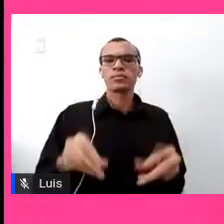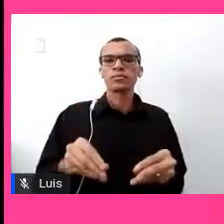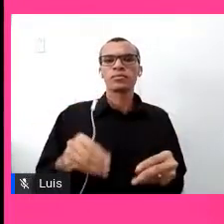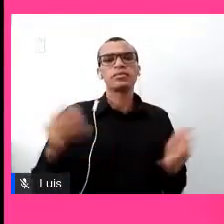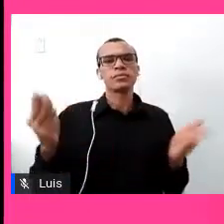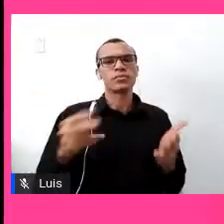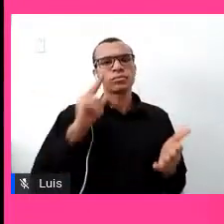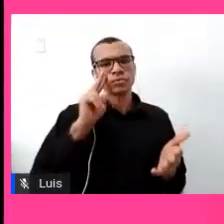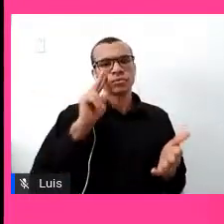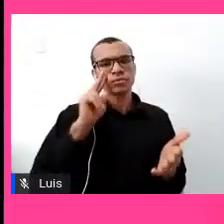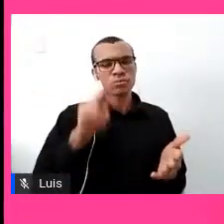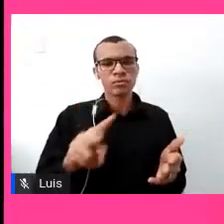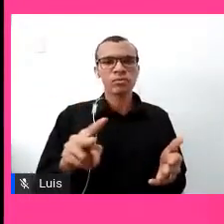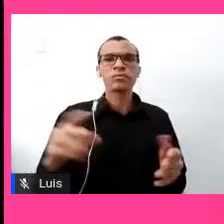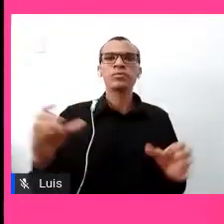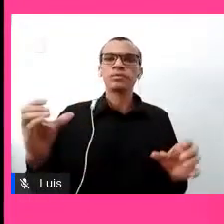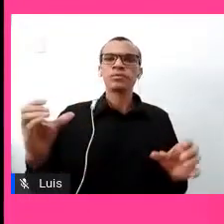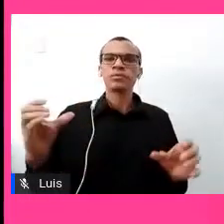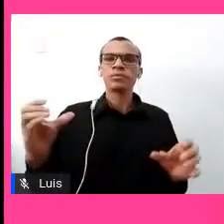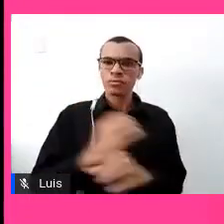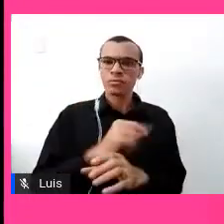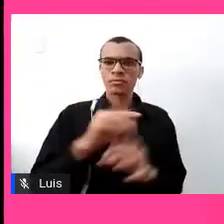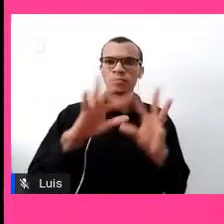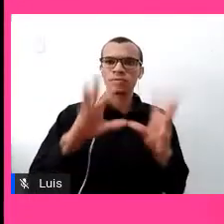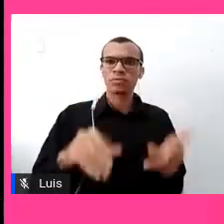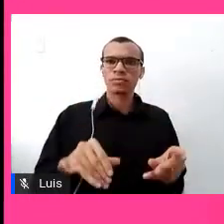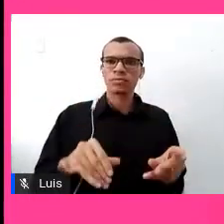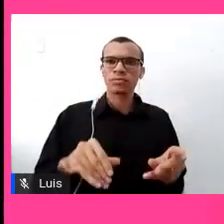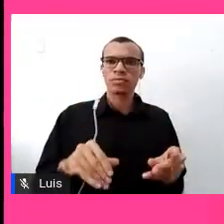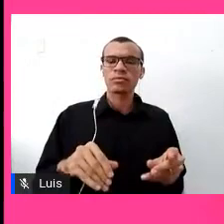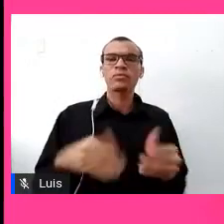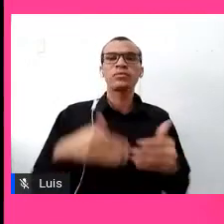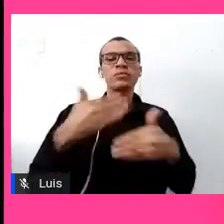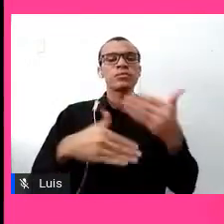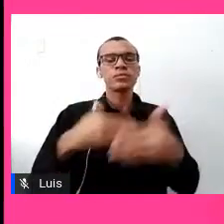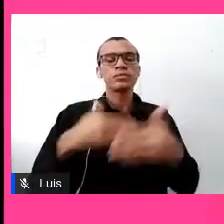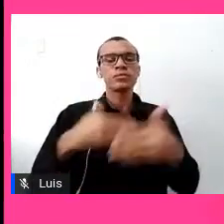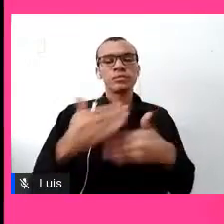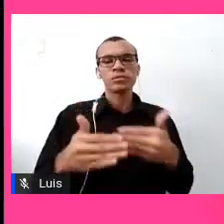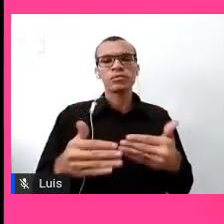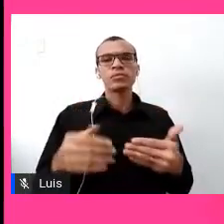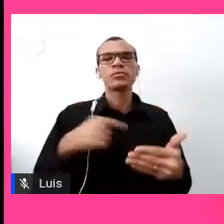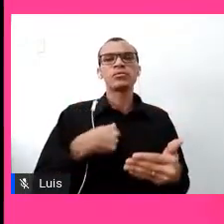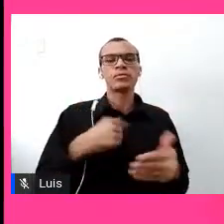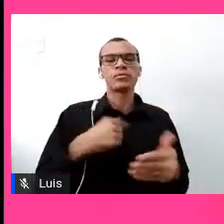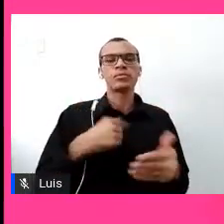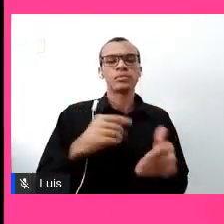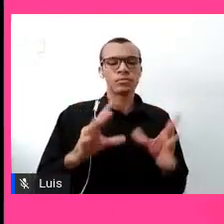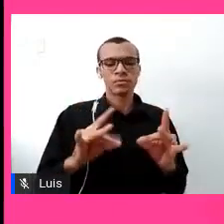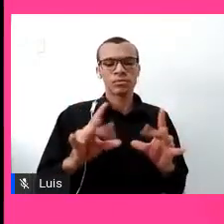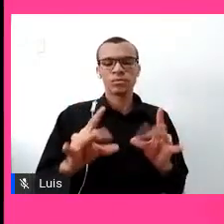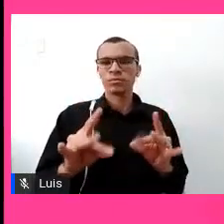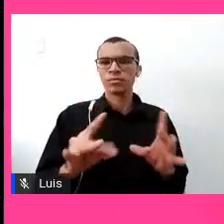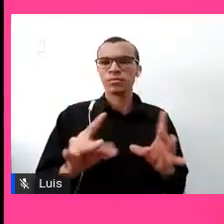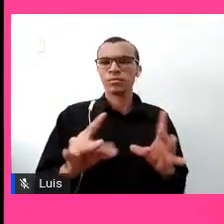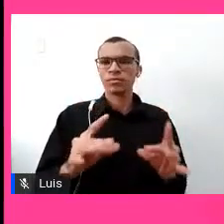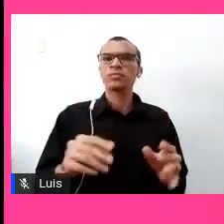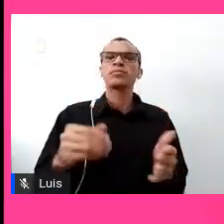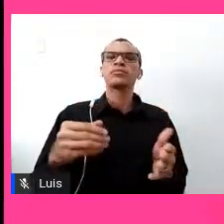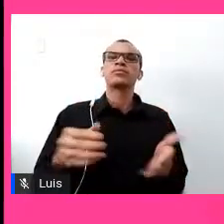onde acabou esse objeto e aonde vai vir a hora de colar a página número 7,